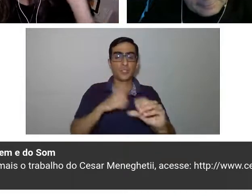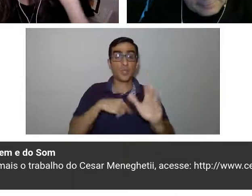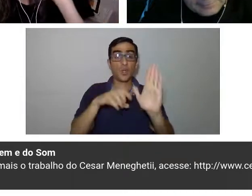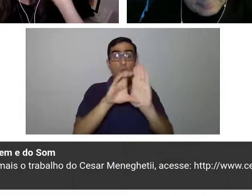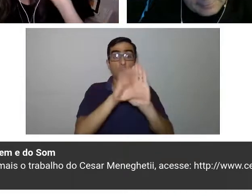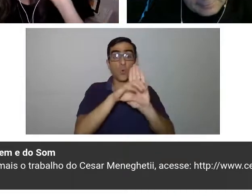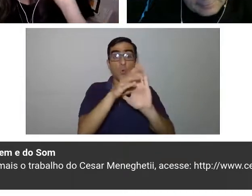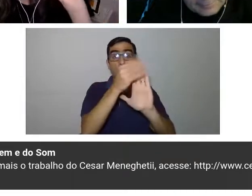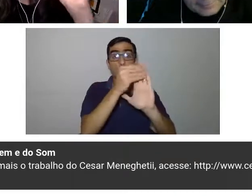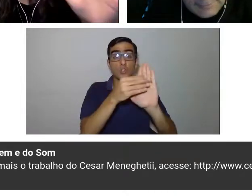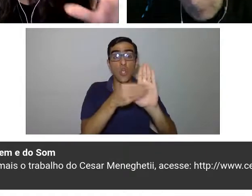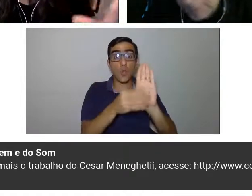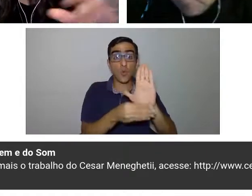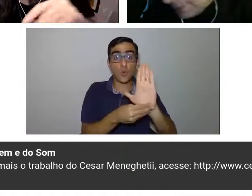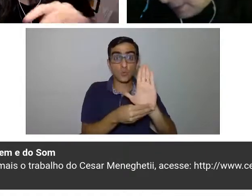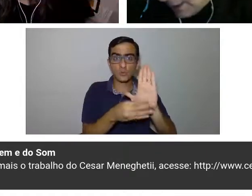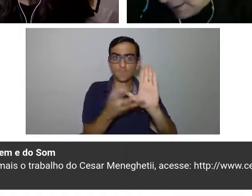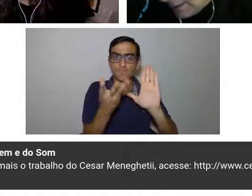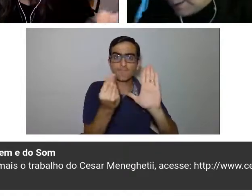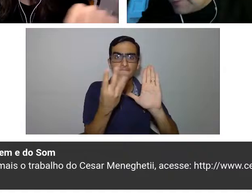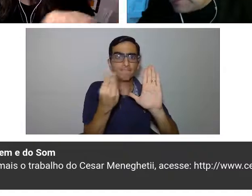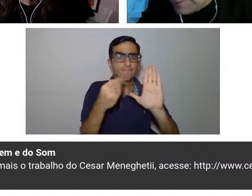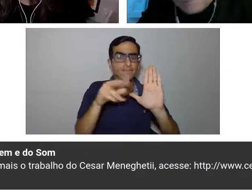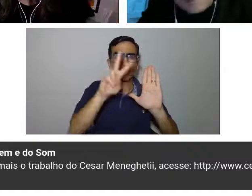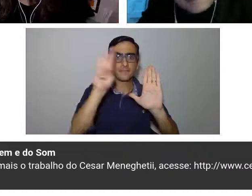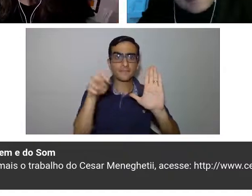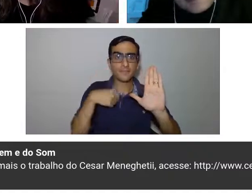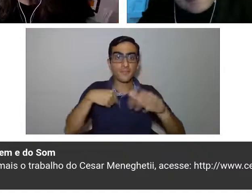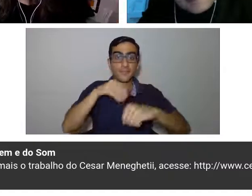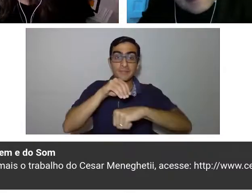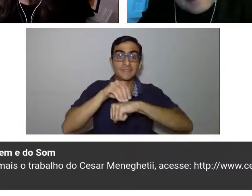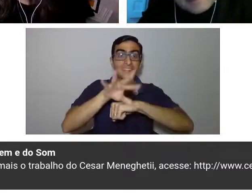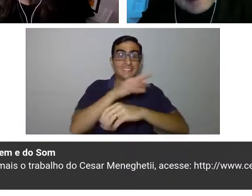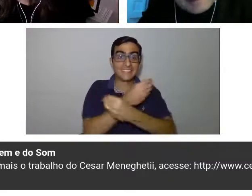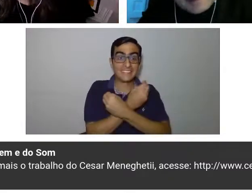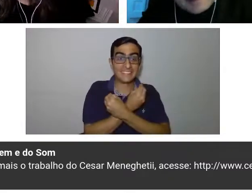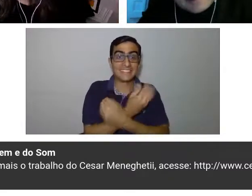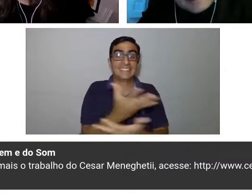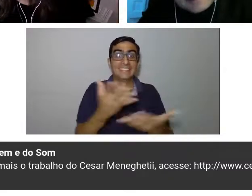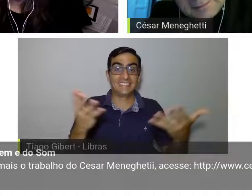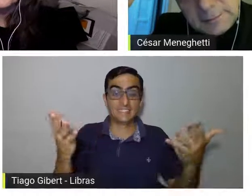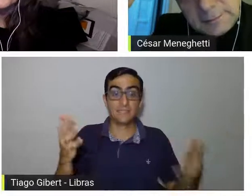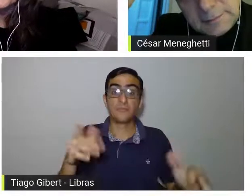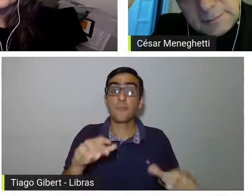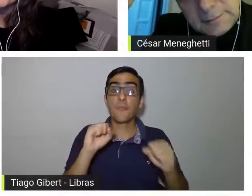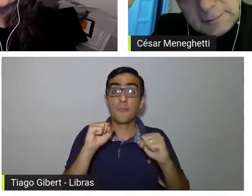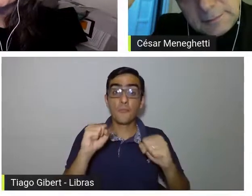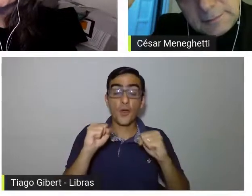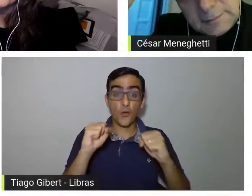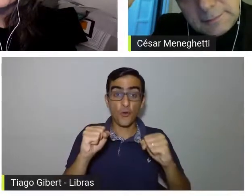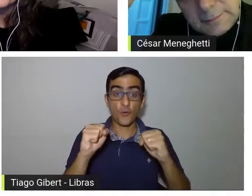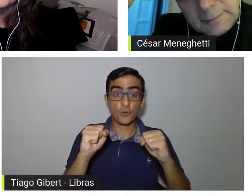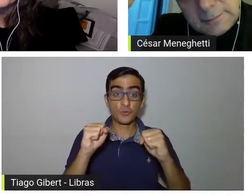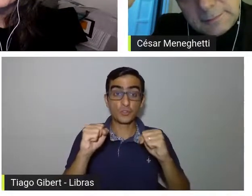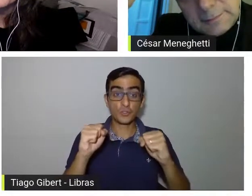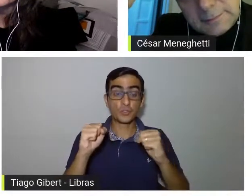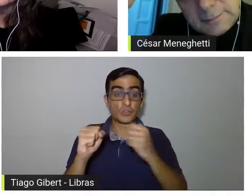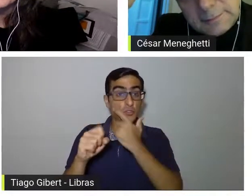conteúdo, dá para procurar, tá, então bom. A gente sim, vai sim, compartilhar sim. Aqui. Você acha que a gente pode passar